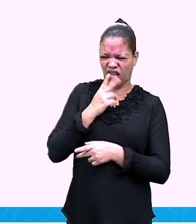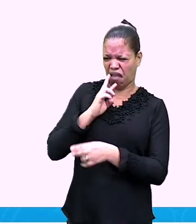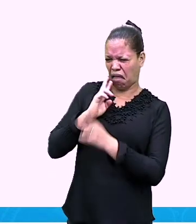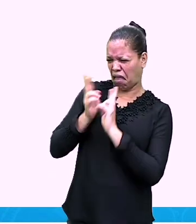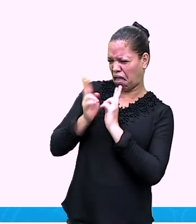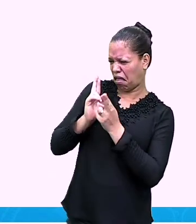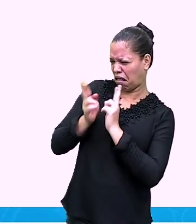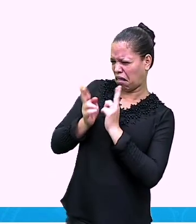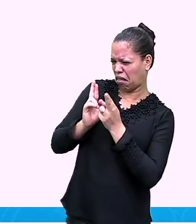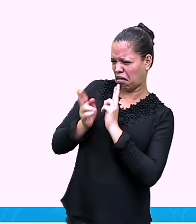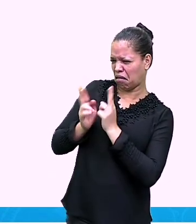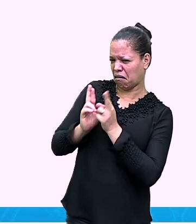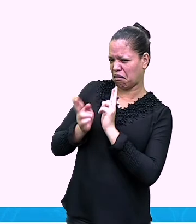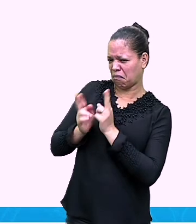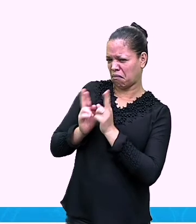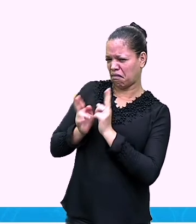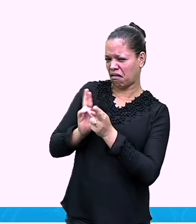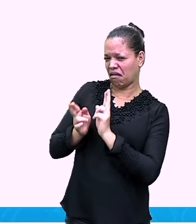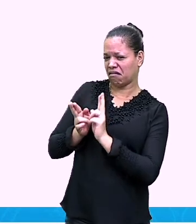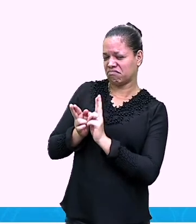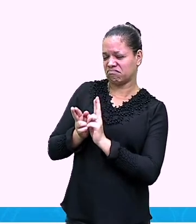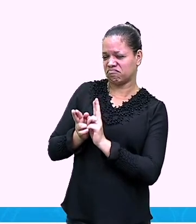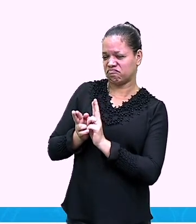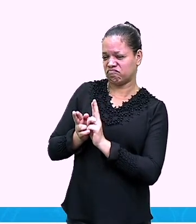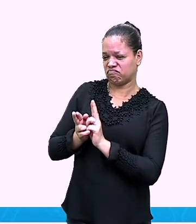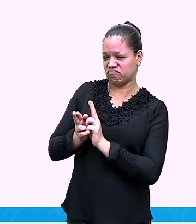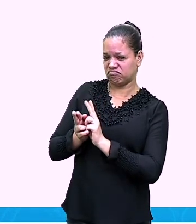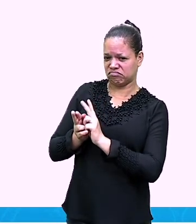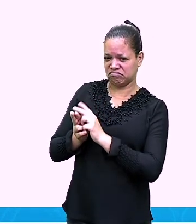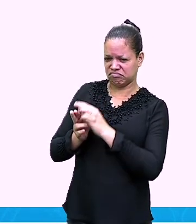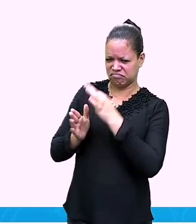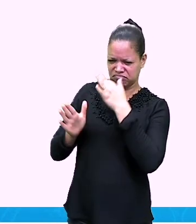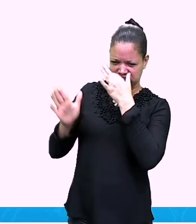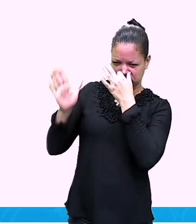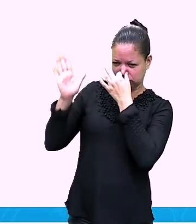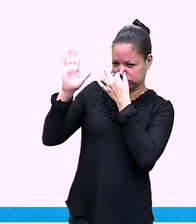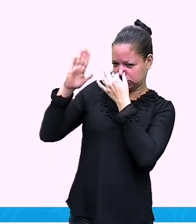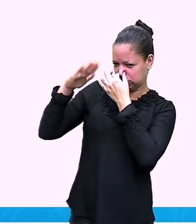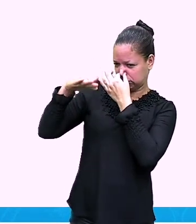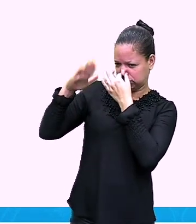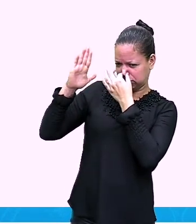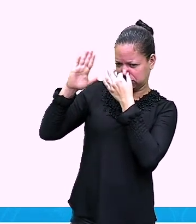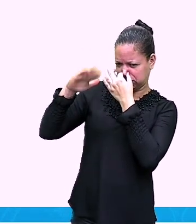reclamaram. Uma palavrinha só aqui, olha que grandona. Que